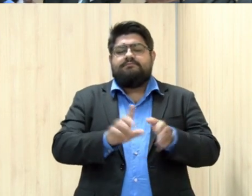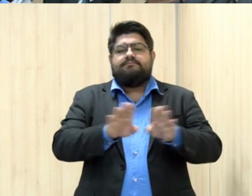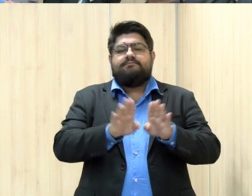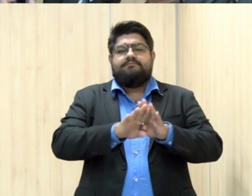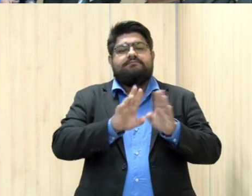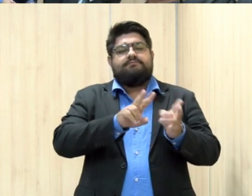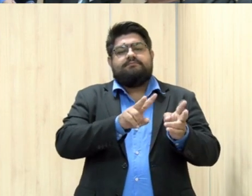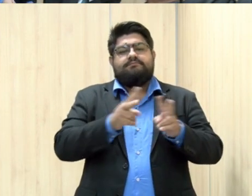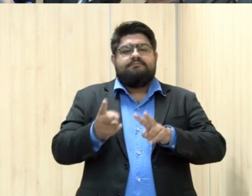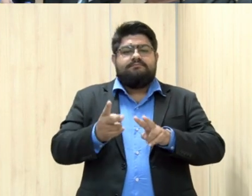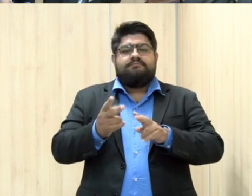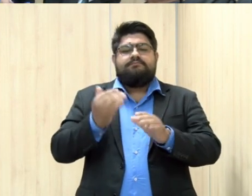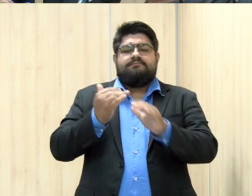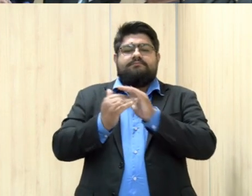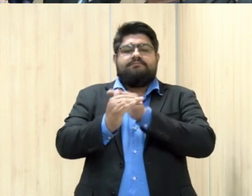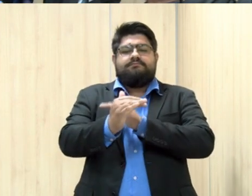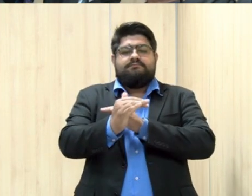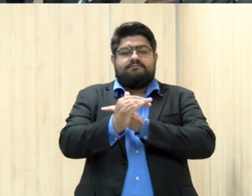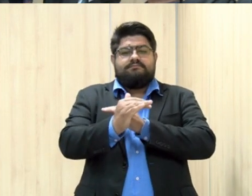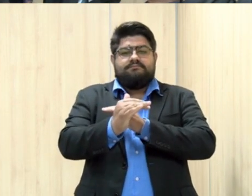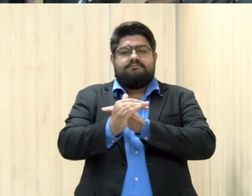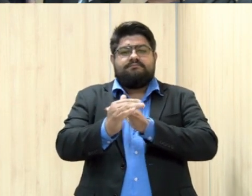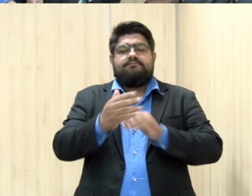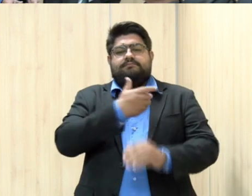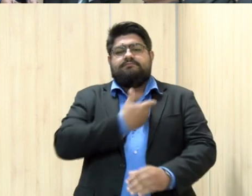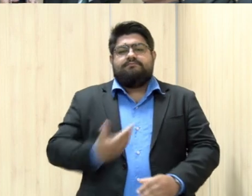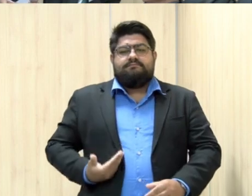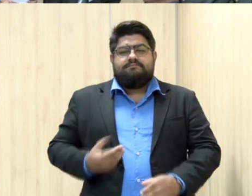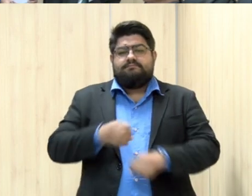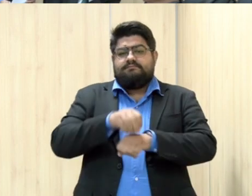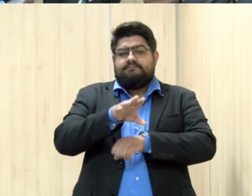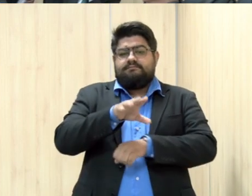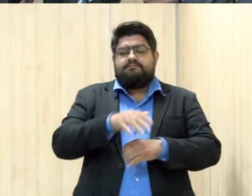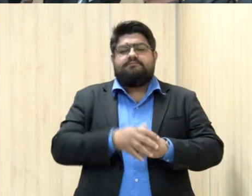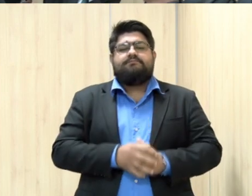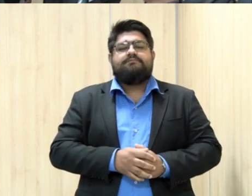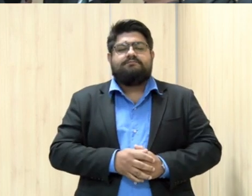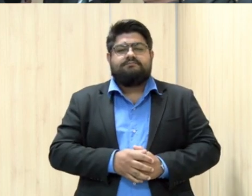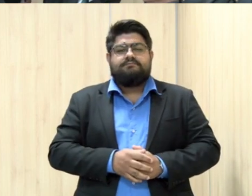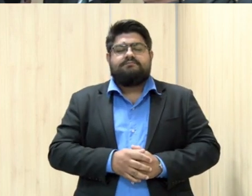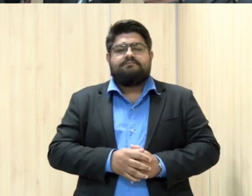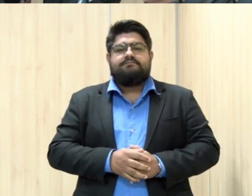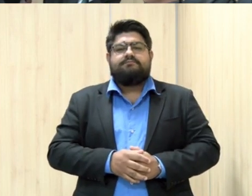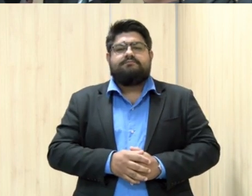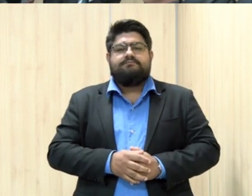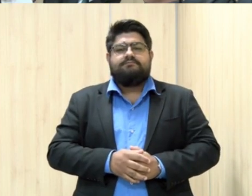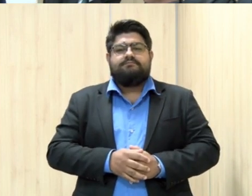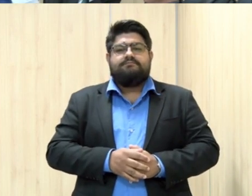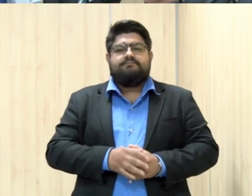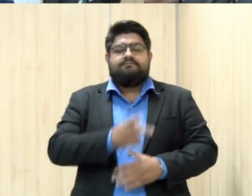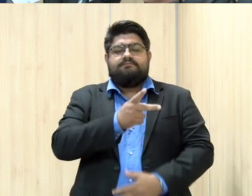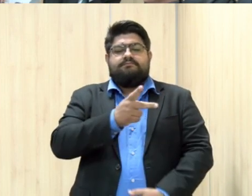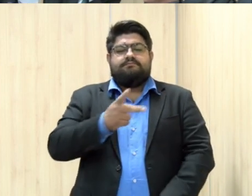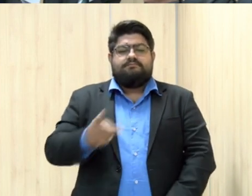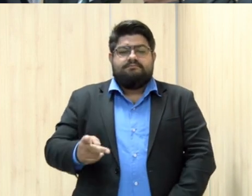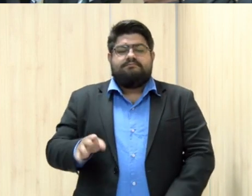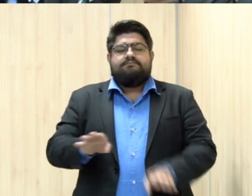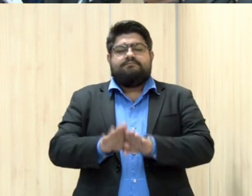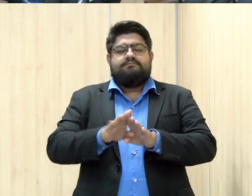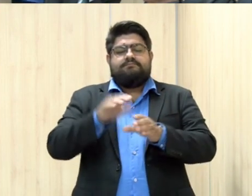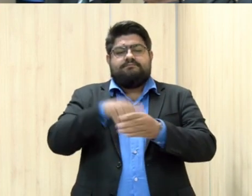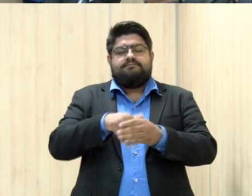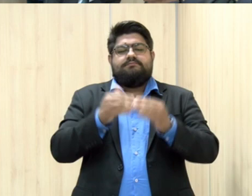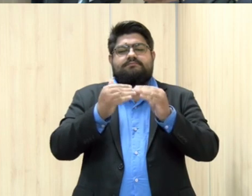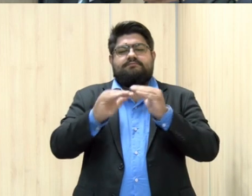encaminhamento mediante indicação coletiva como voto precisa-se também vai voltar